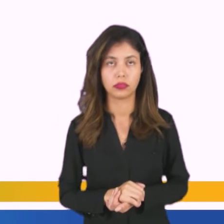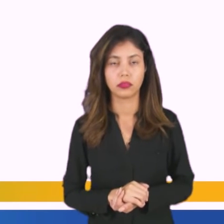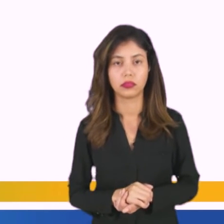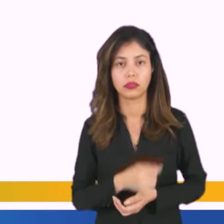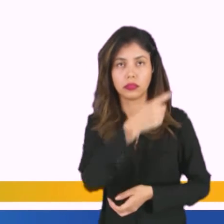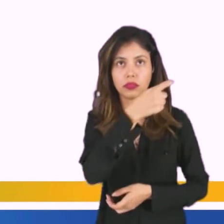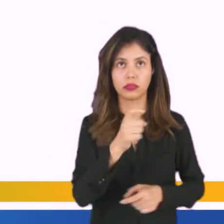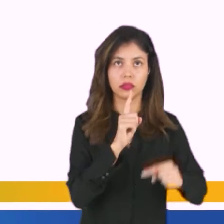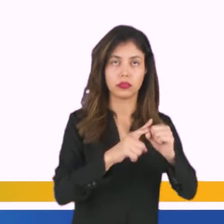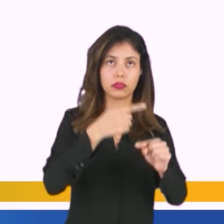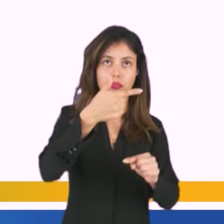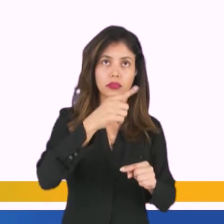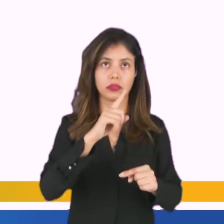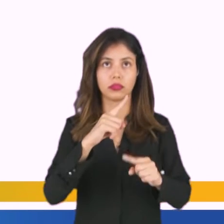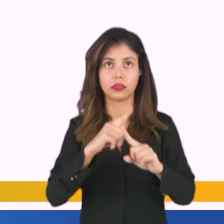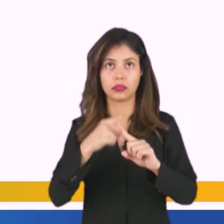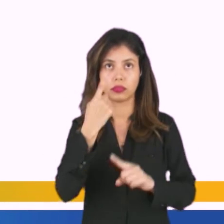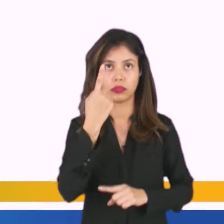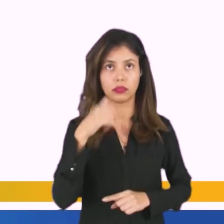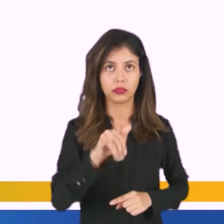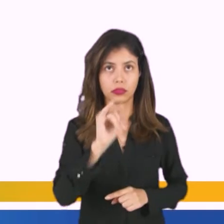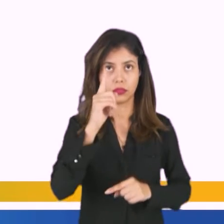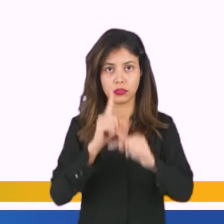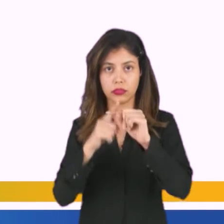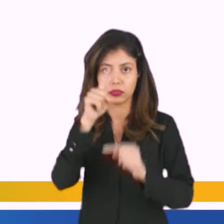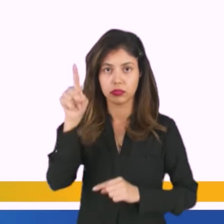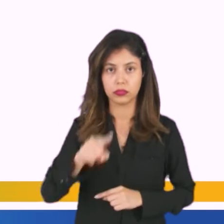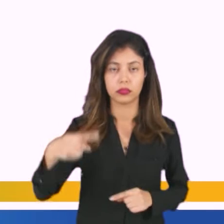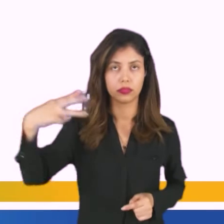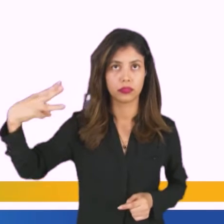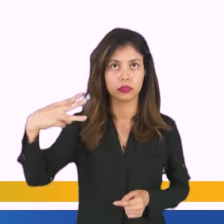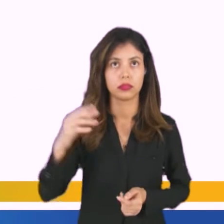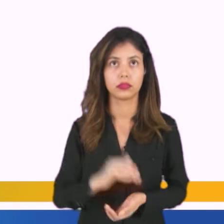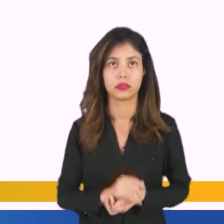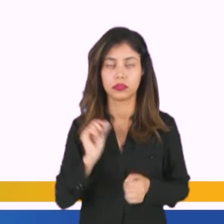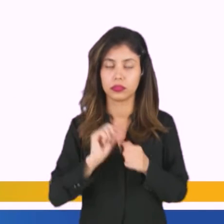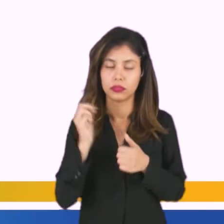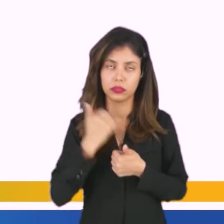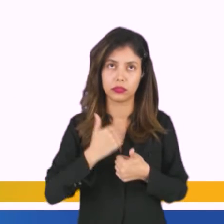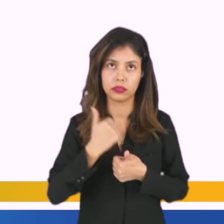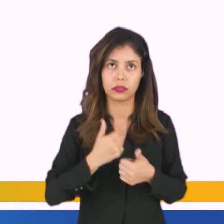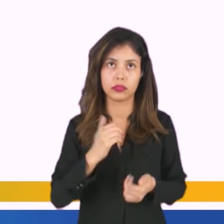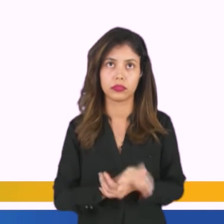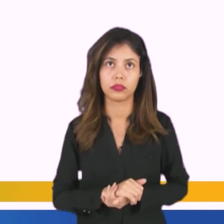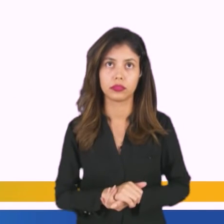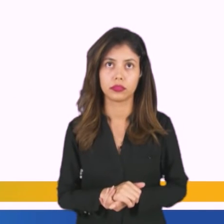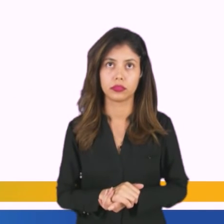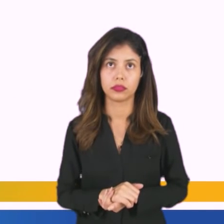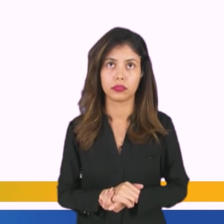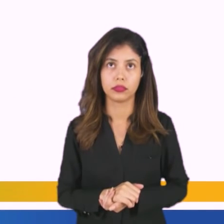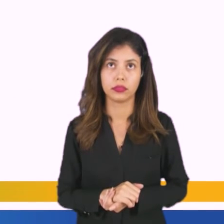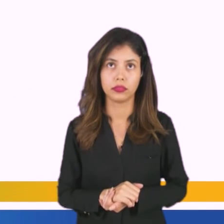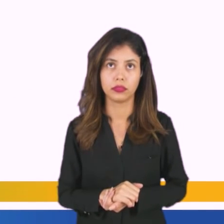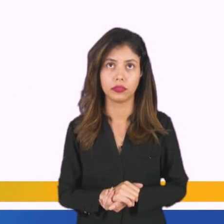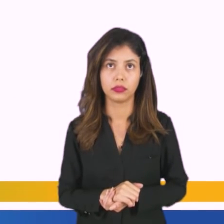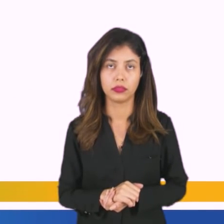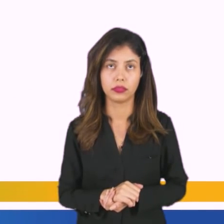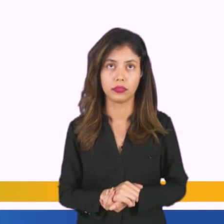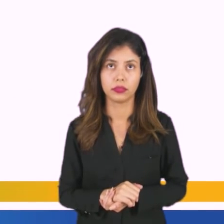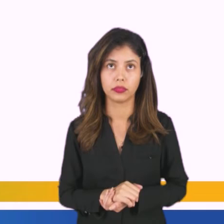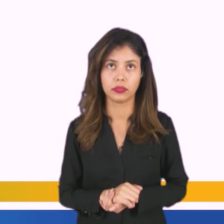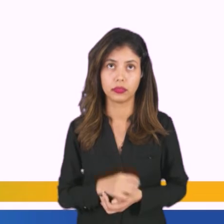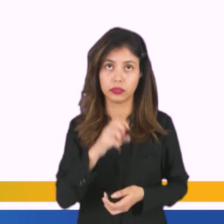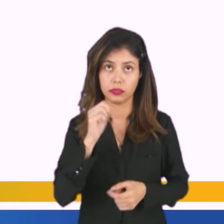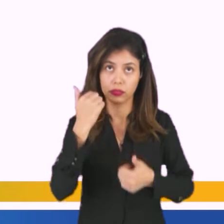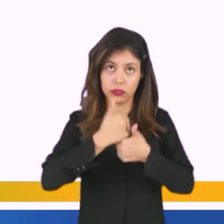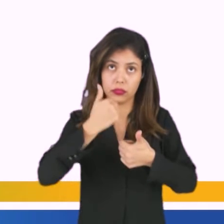maneira, que o meu x mais 2y mais z é igual a 3. Fazendo a substituição de 3 em z